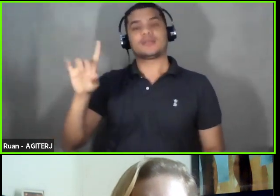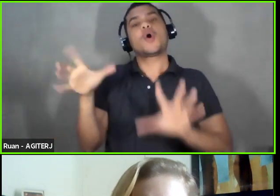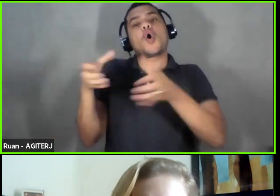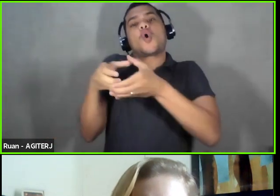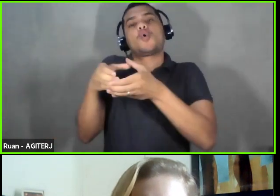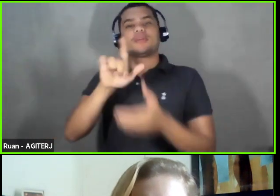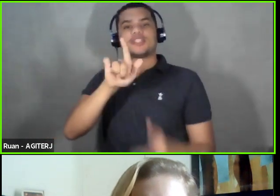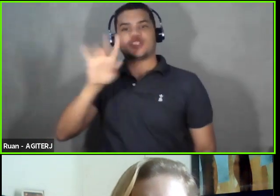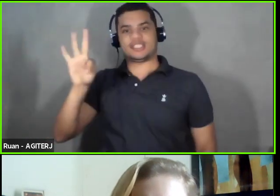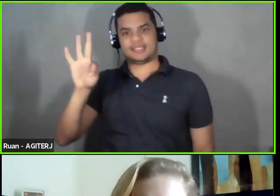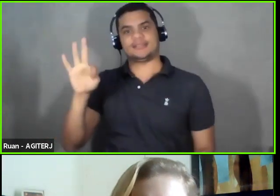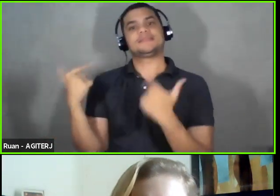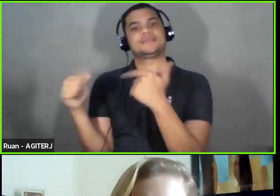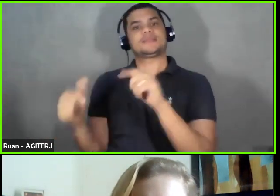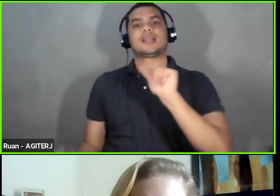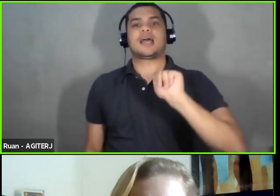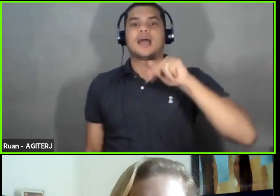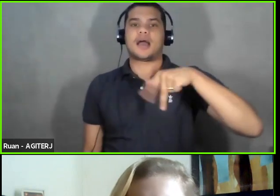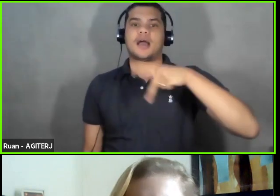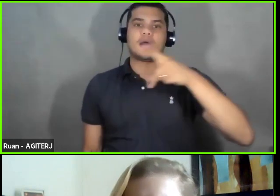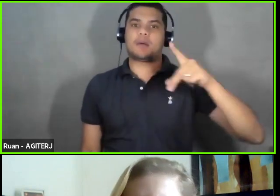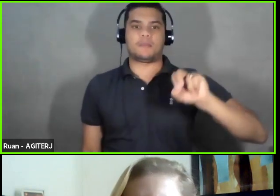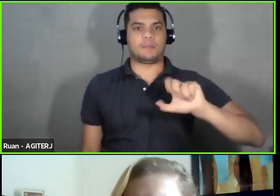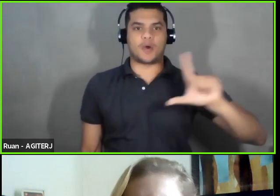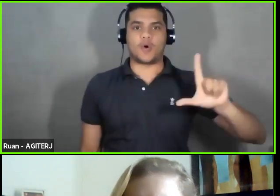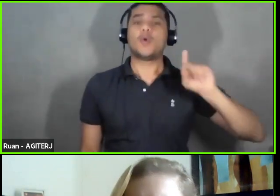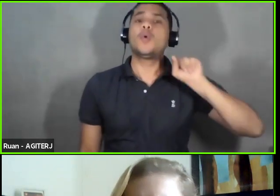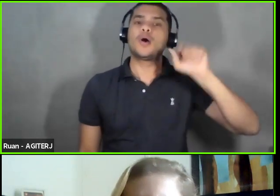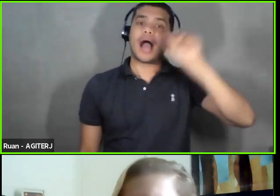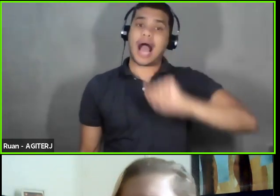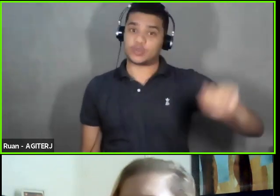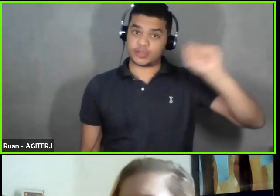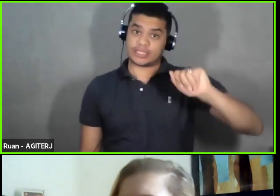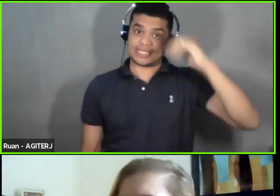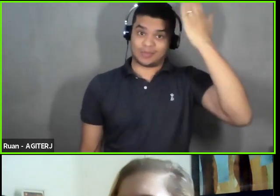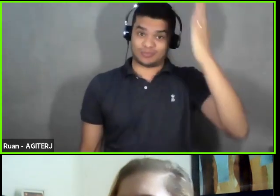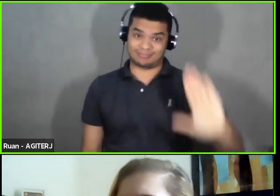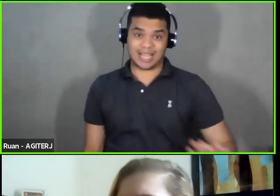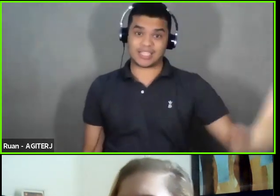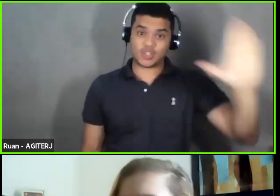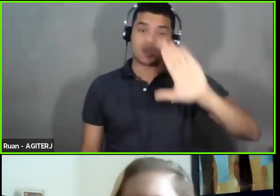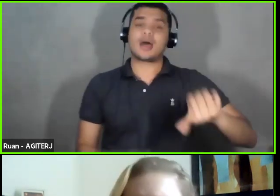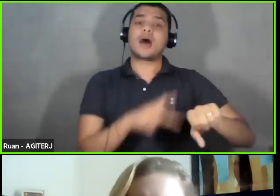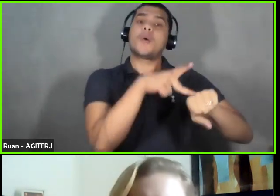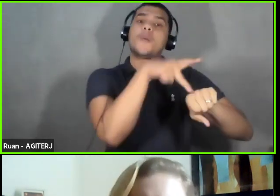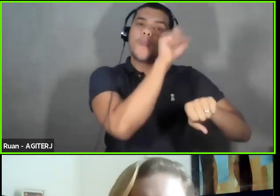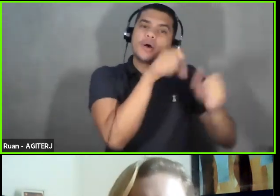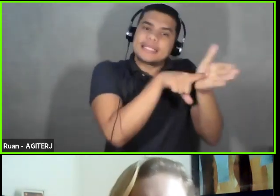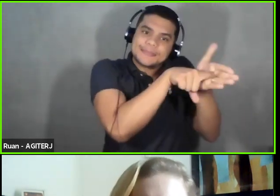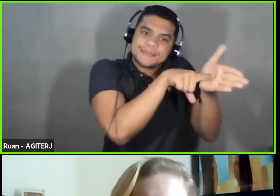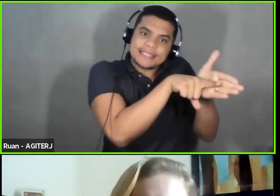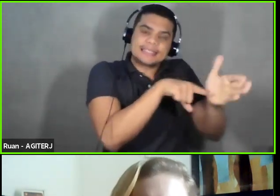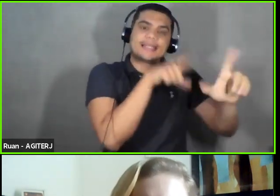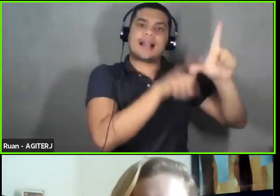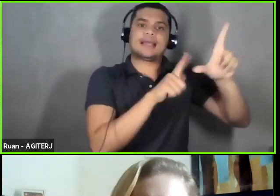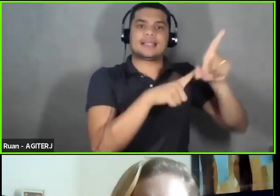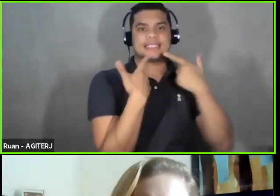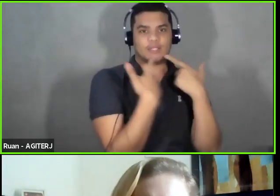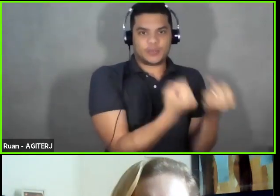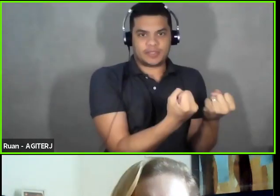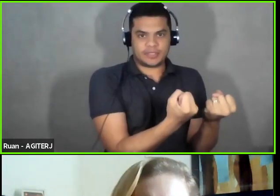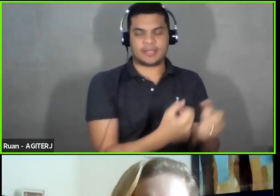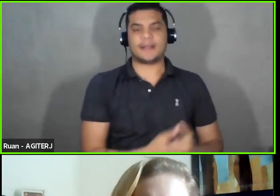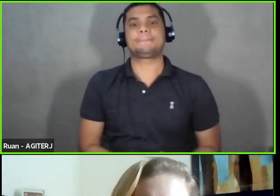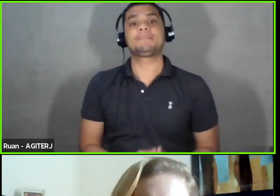Trabalho de Tradução da ANPOL, Associação Nacional de Pós-Graduação e Pesquisa em Letras e Linguística, quando ele